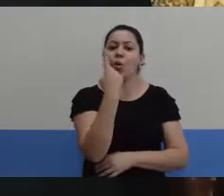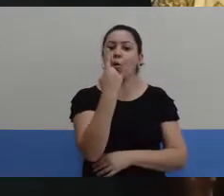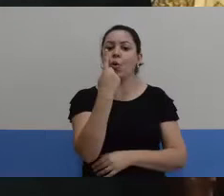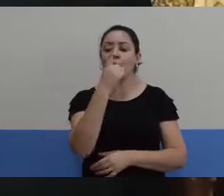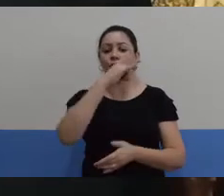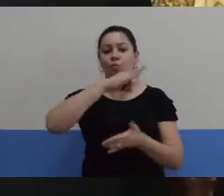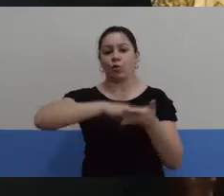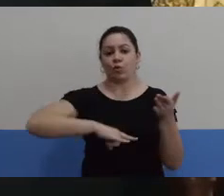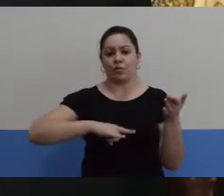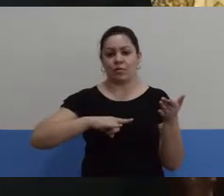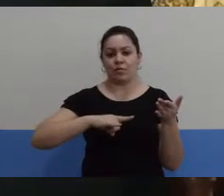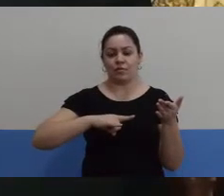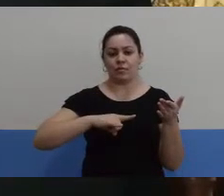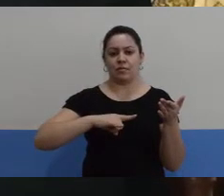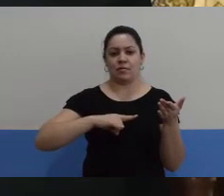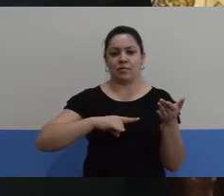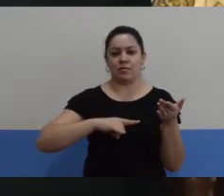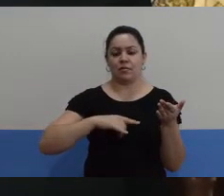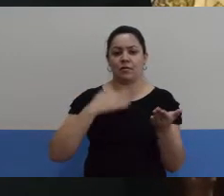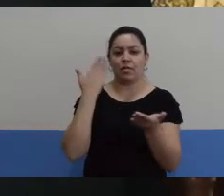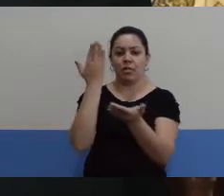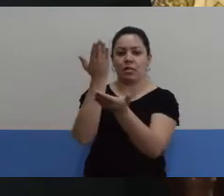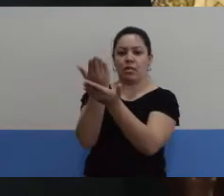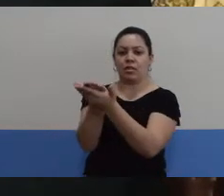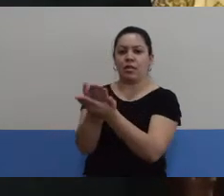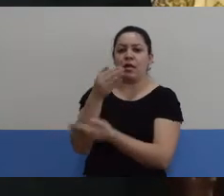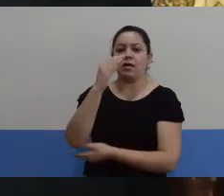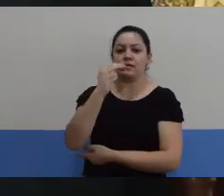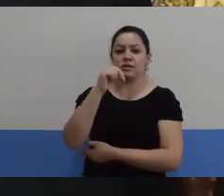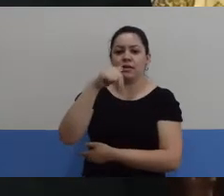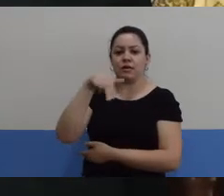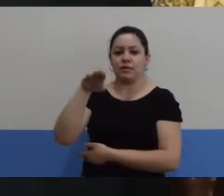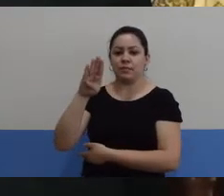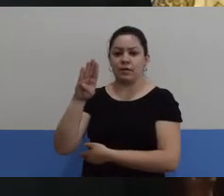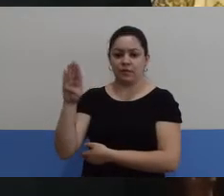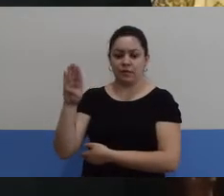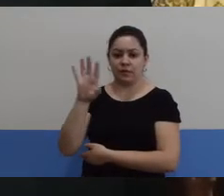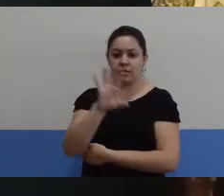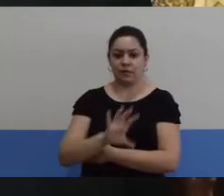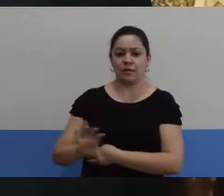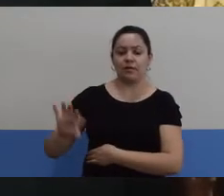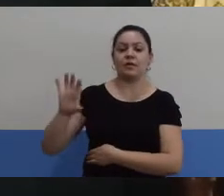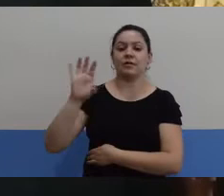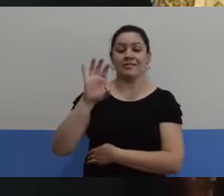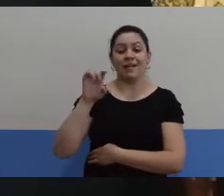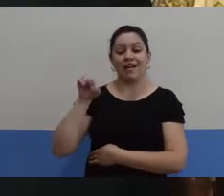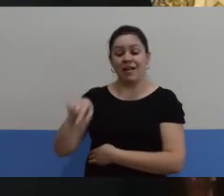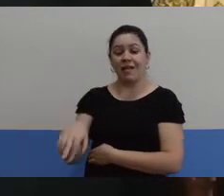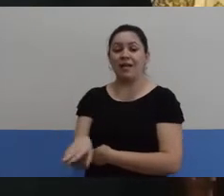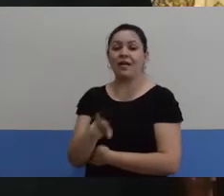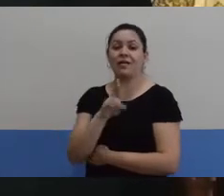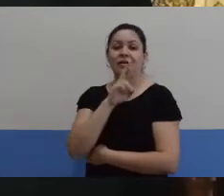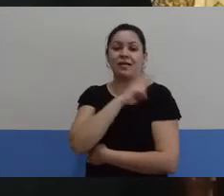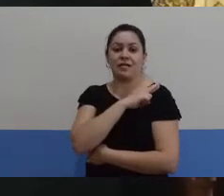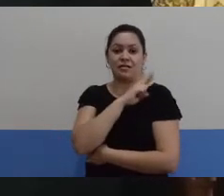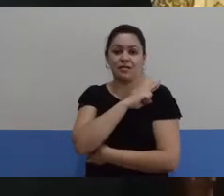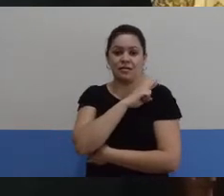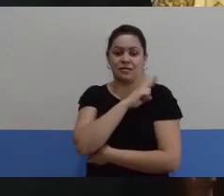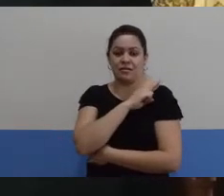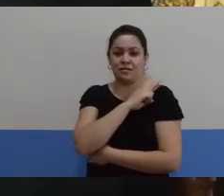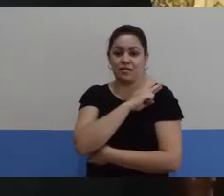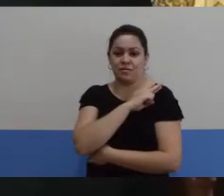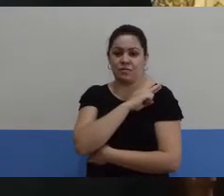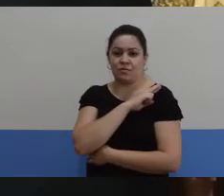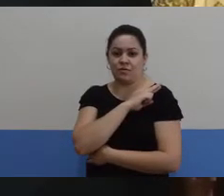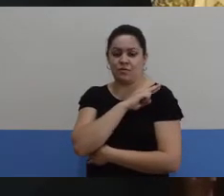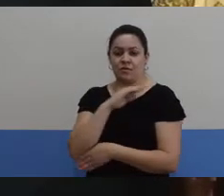para enviar à CNBB regional. E aí a CNBB regional vai enviar para o